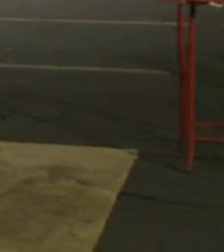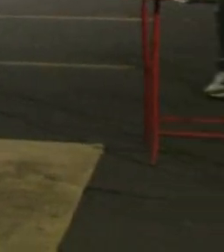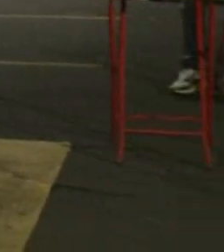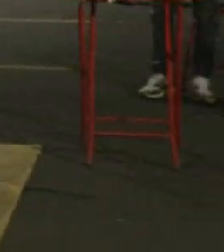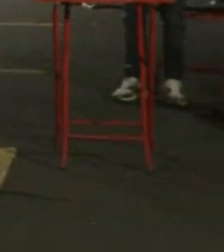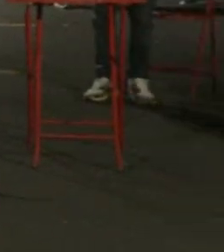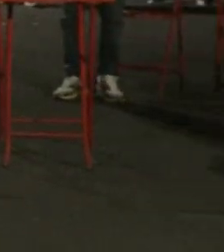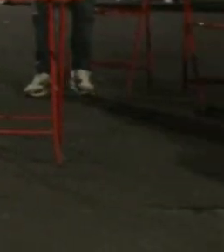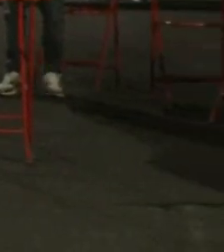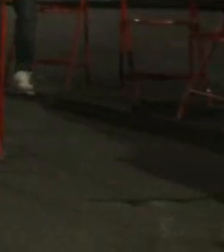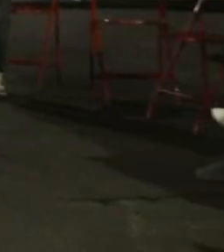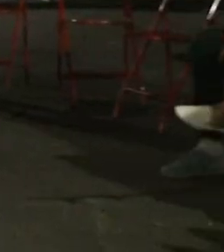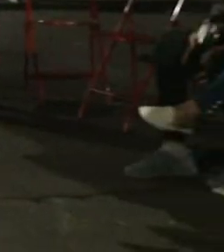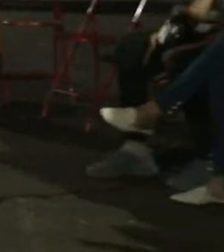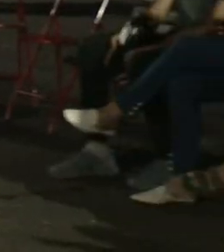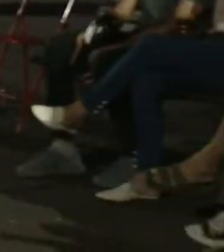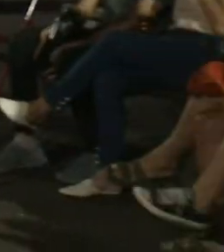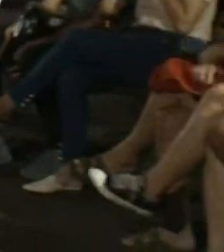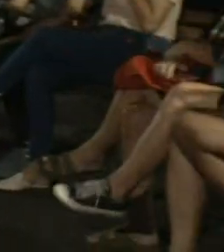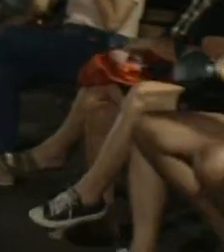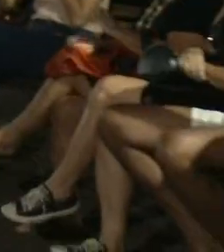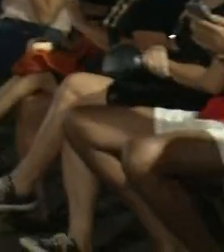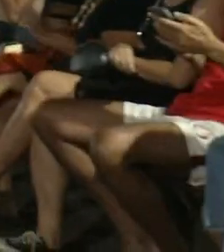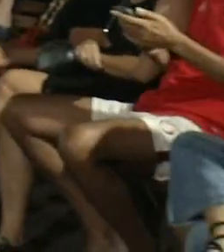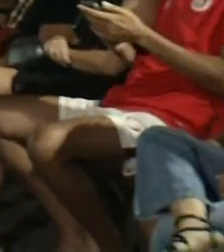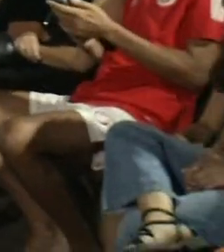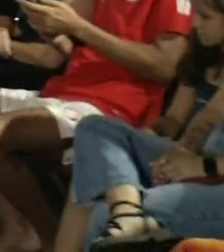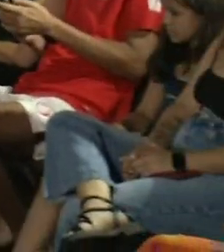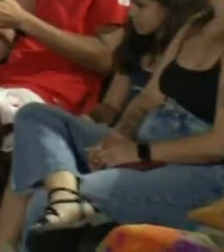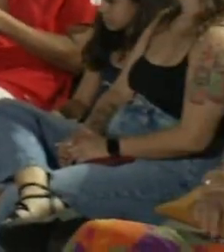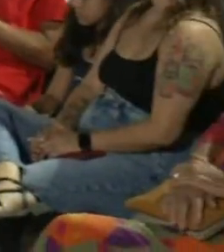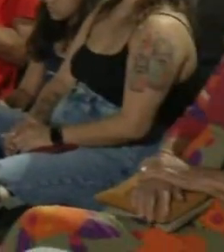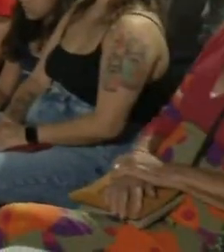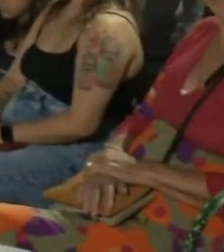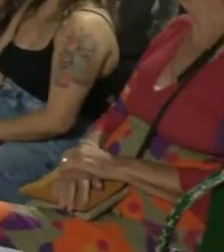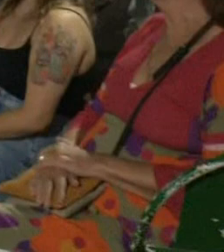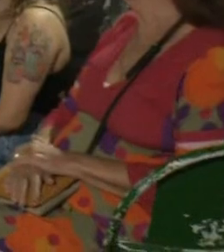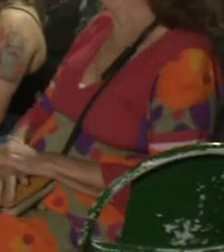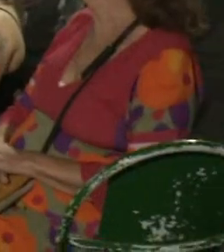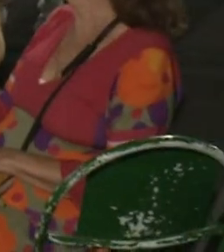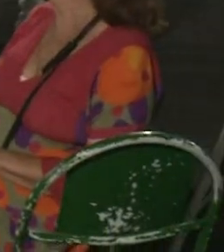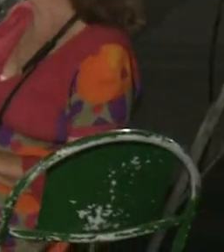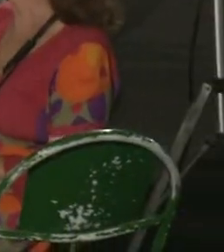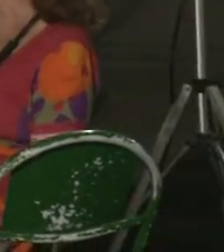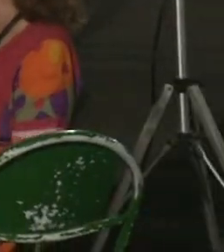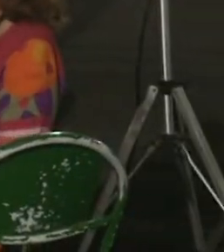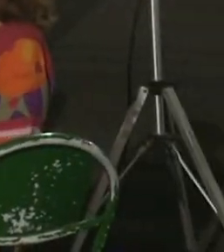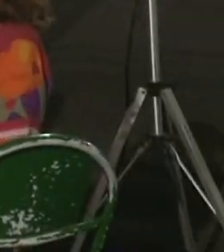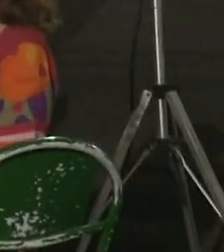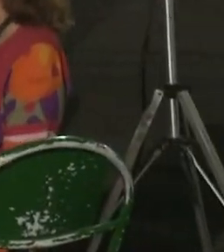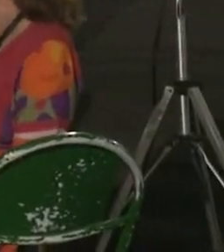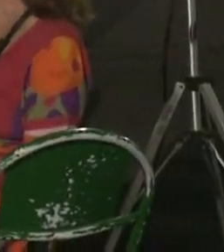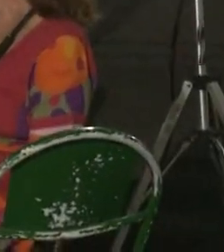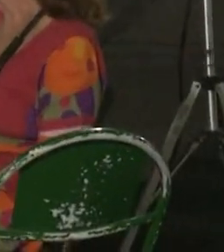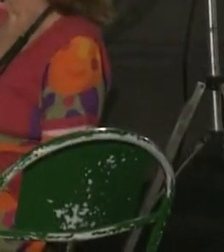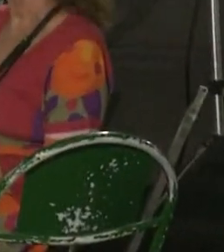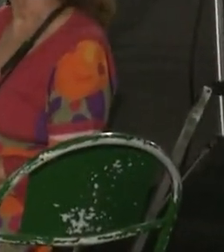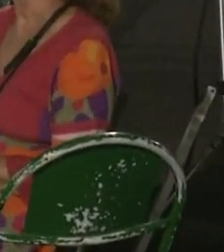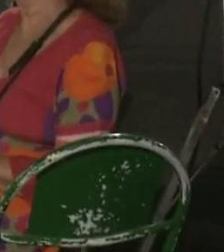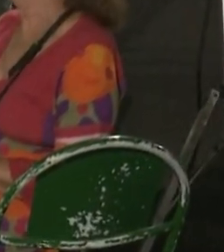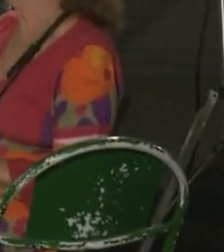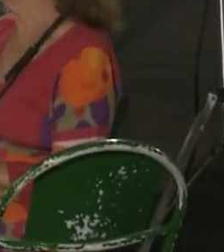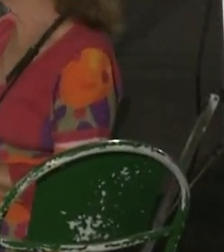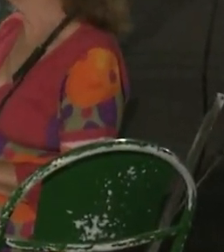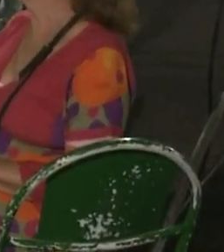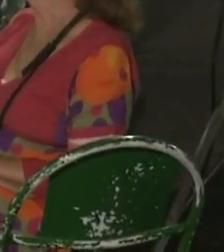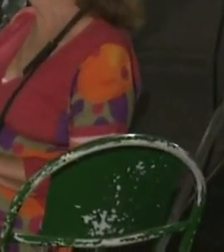de todos vocês, audiência, nossos queridos ouvintes, da 107,7. Vida